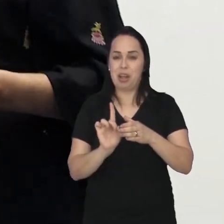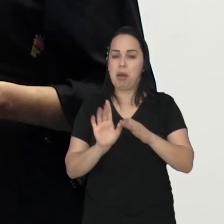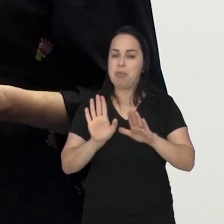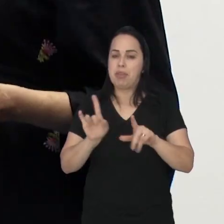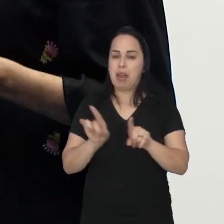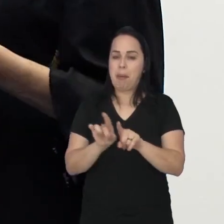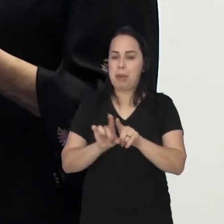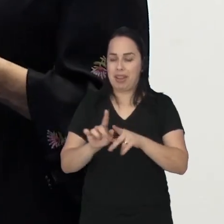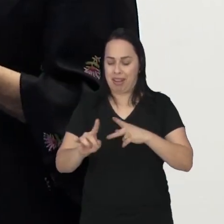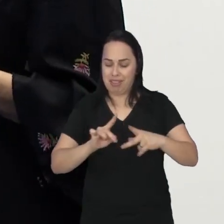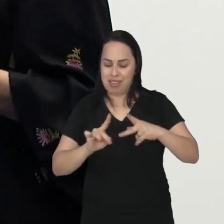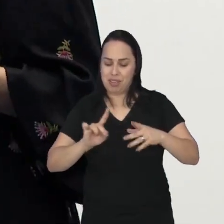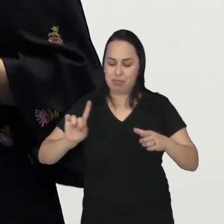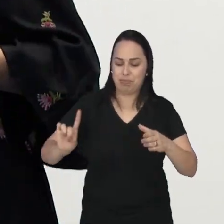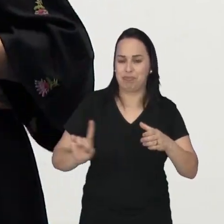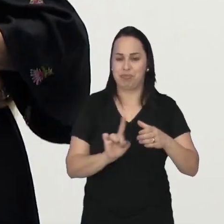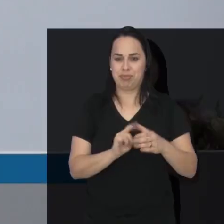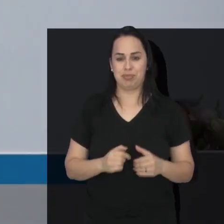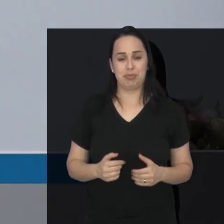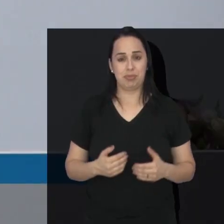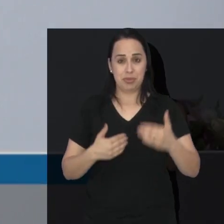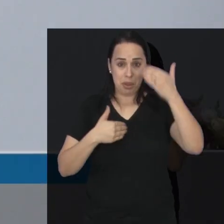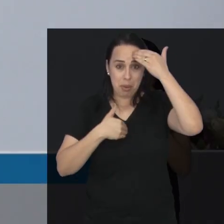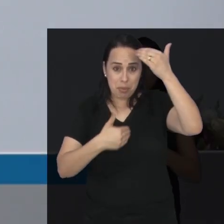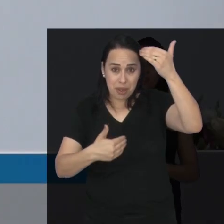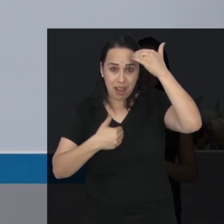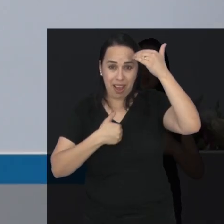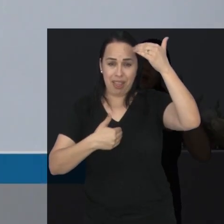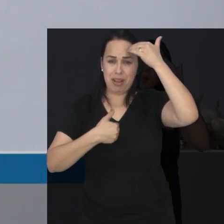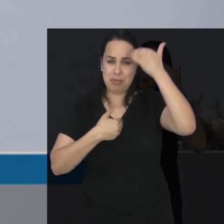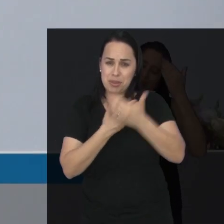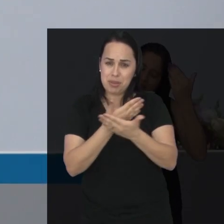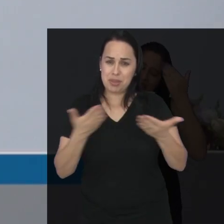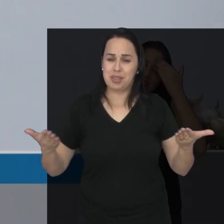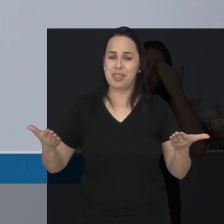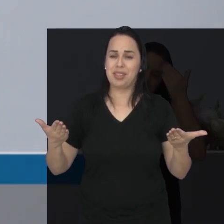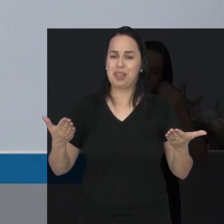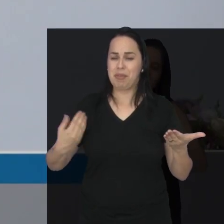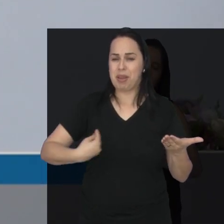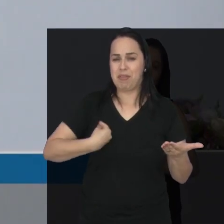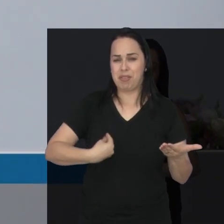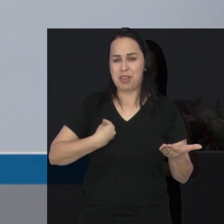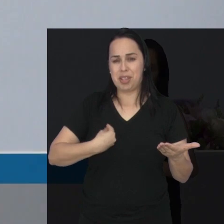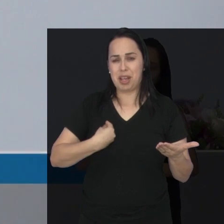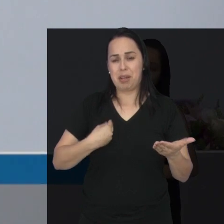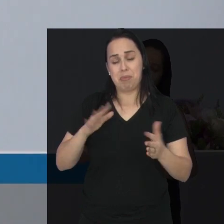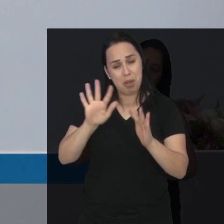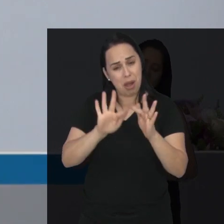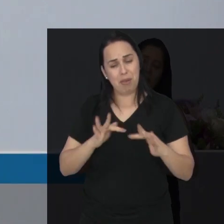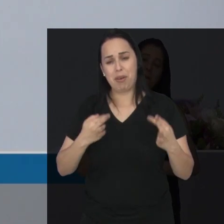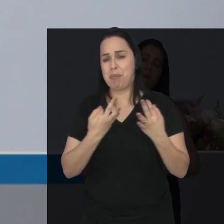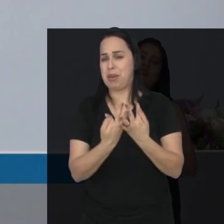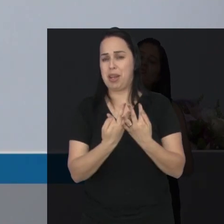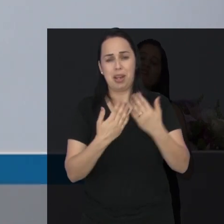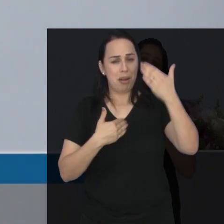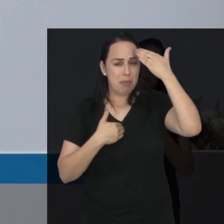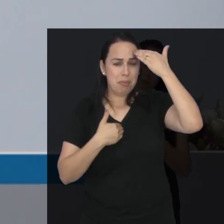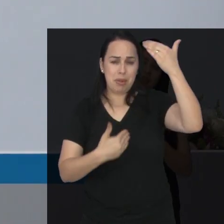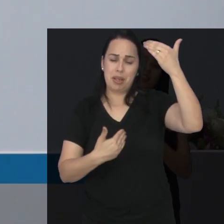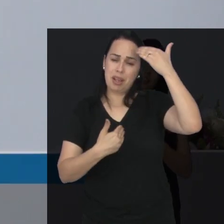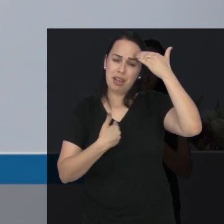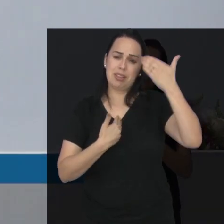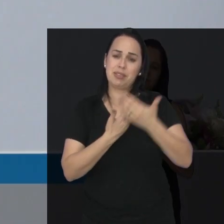país, mas também da nossa cidade. Obrigada, gente. Obrigada por vocês existirem, minha família linda. Obrigada,